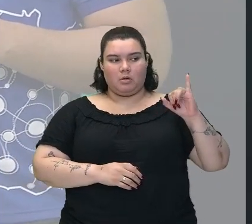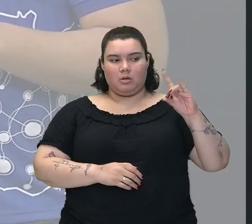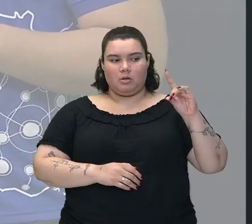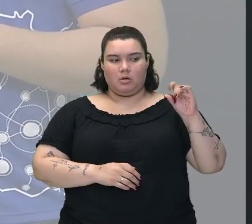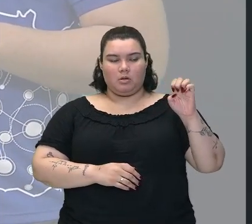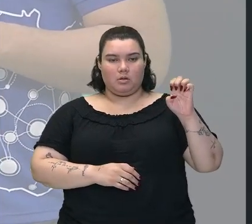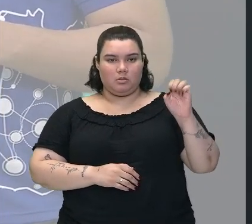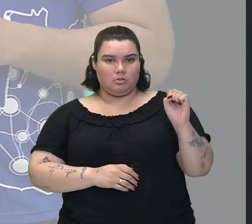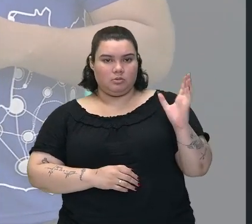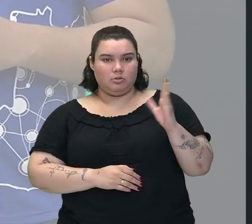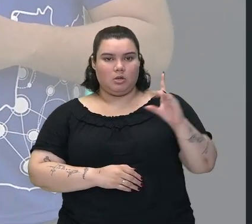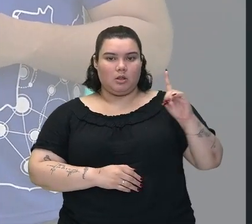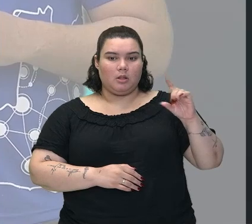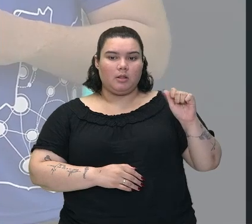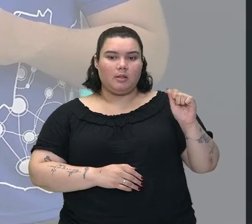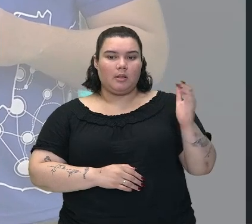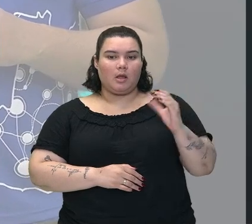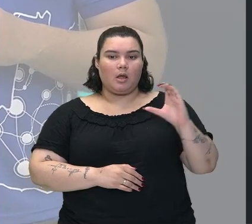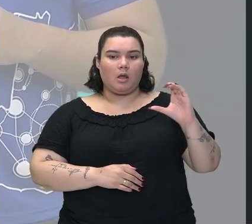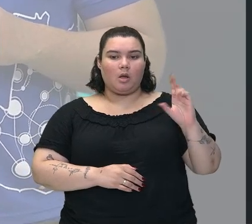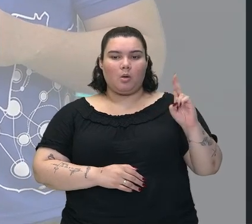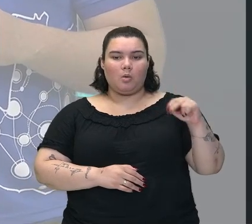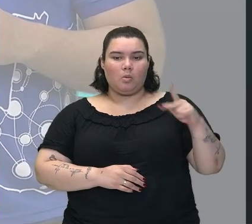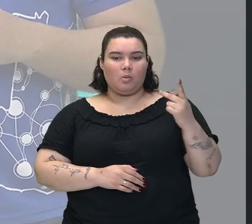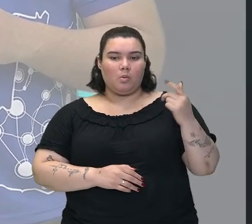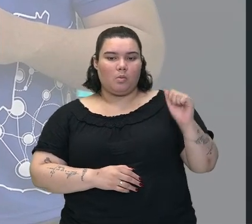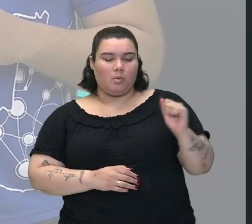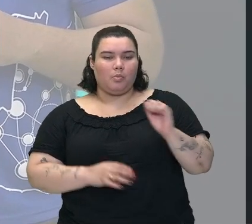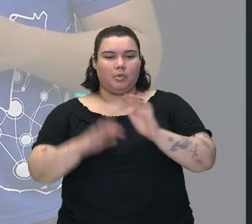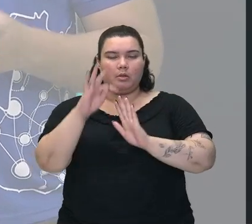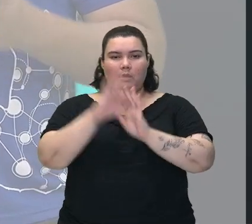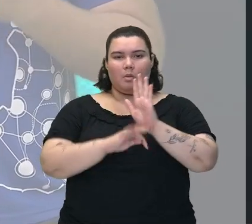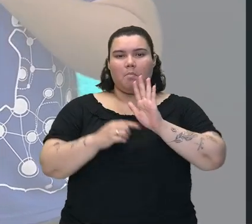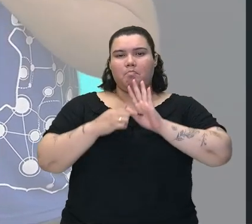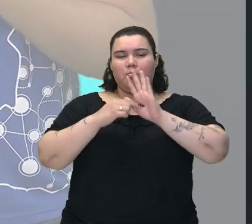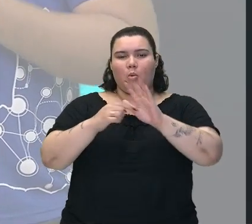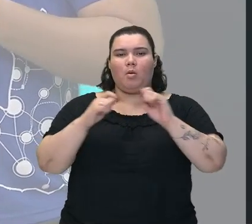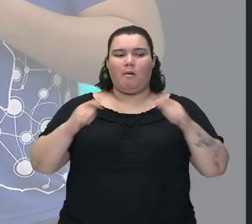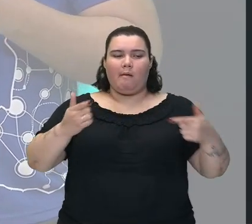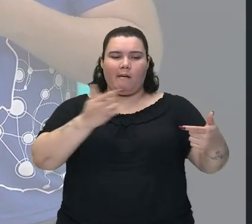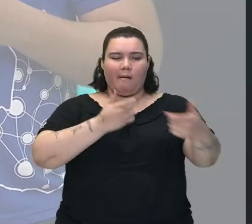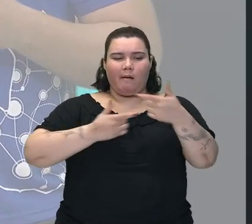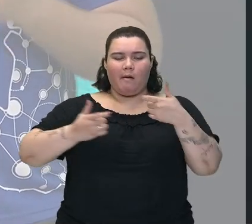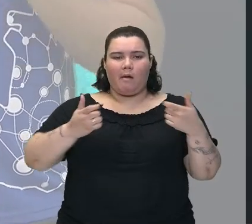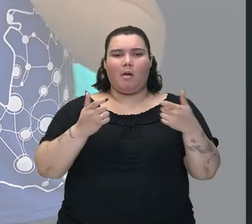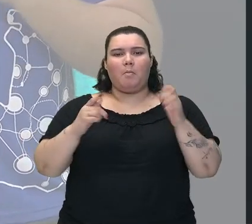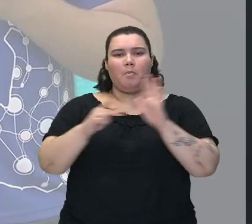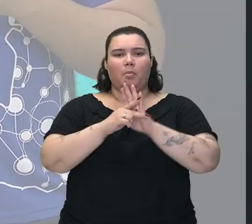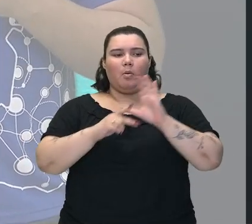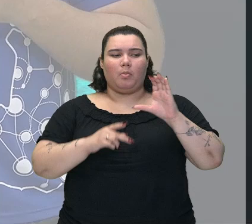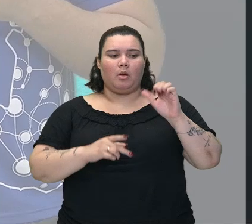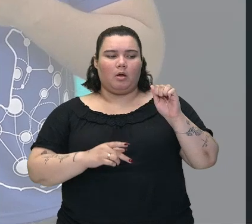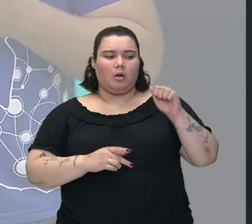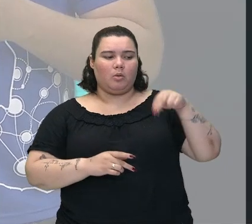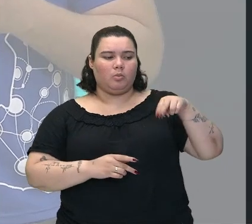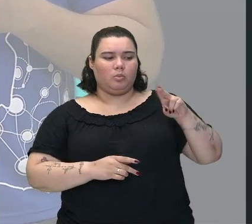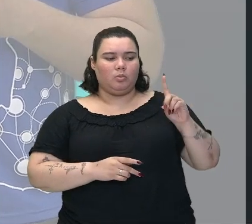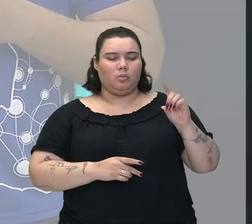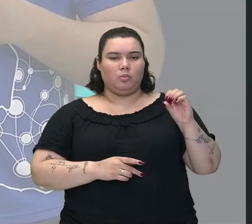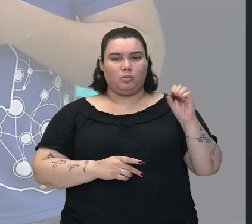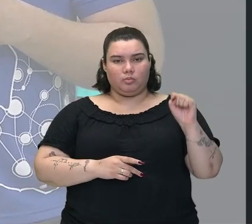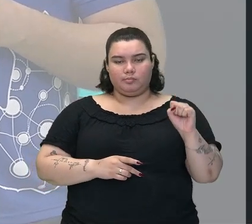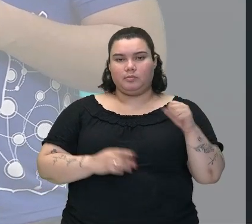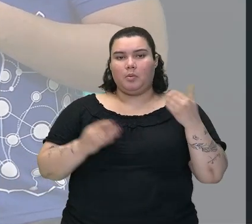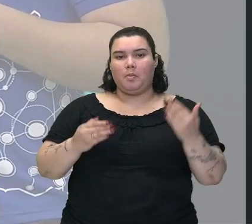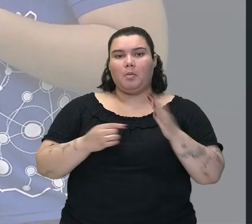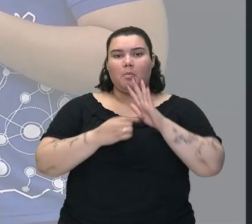vai trazer em seu texto exatamente a Guerra de Canudos, ali no livro Os Sertões, e percebam que ele vai